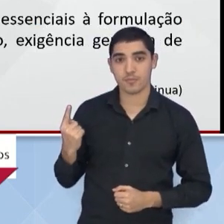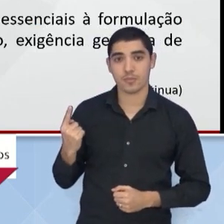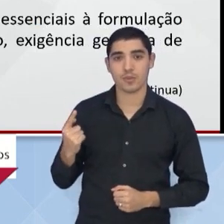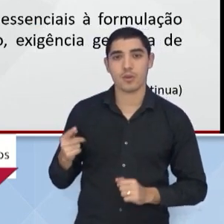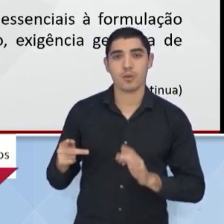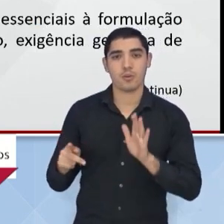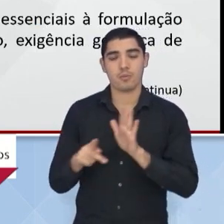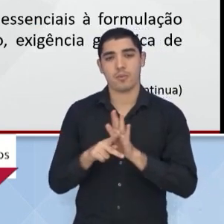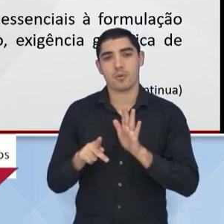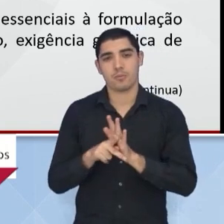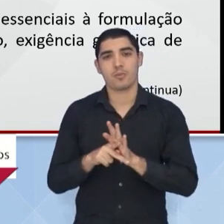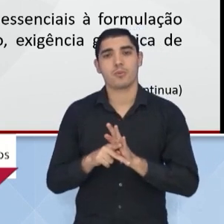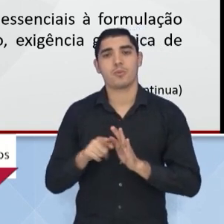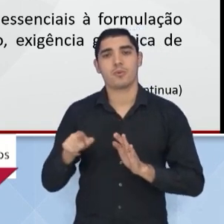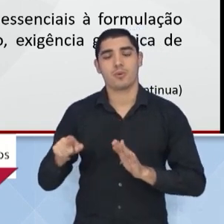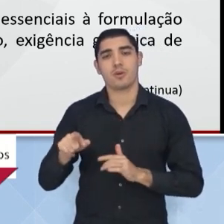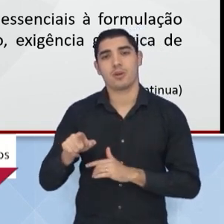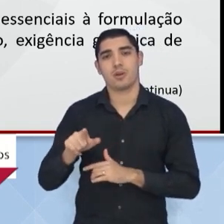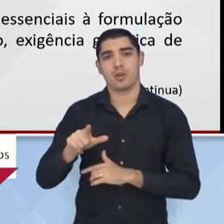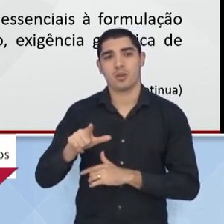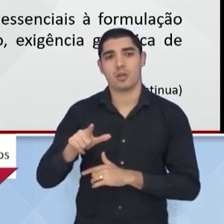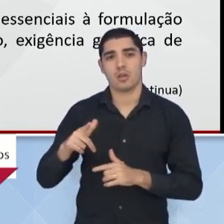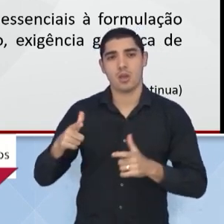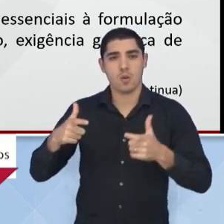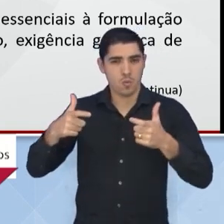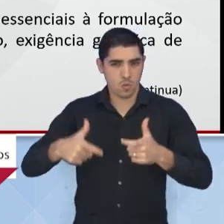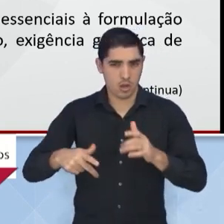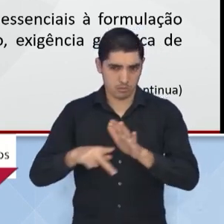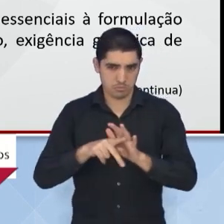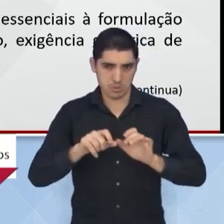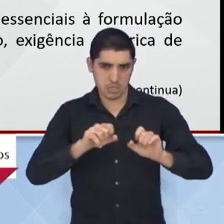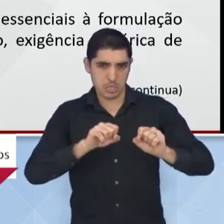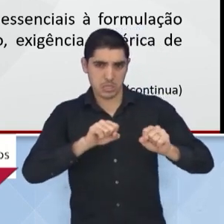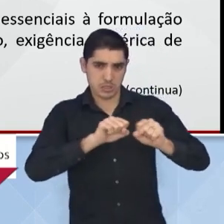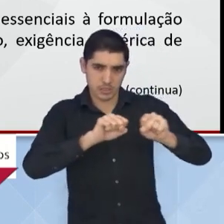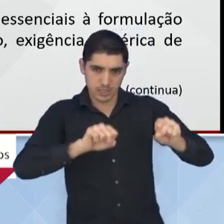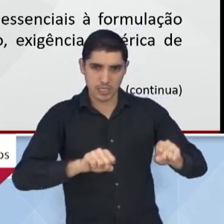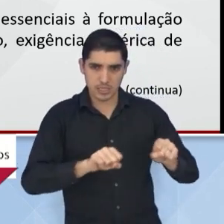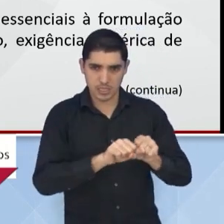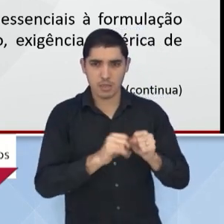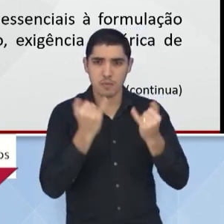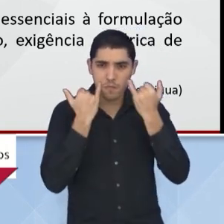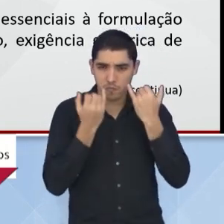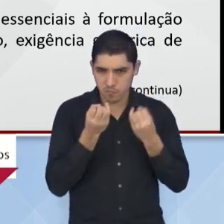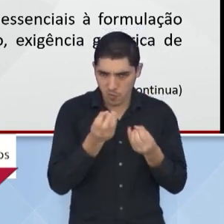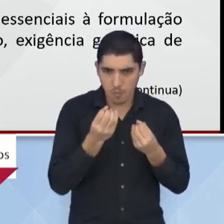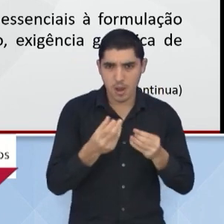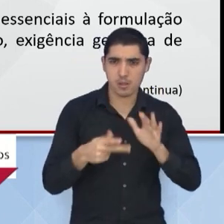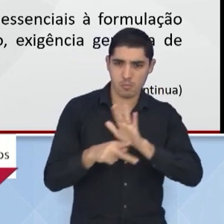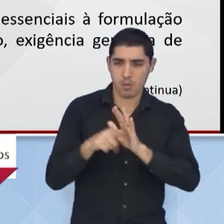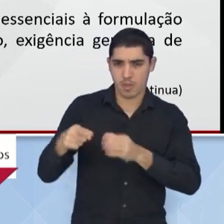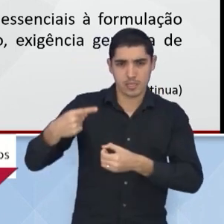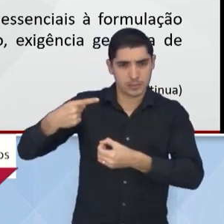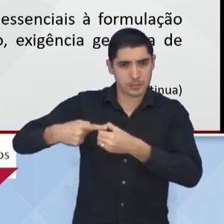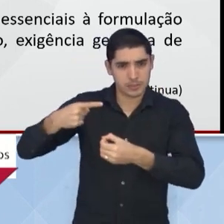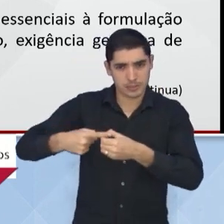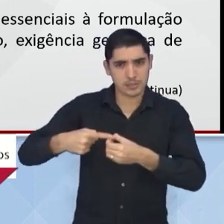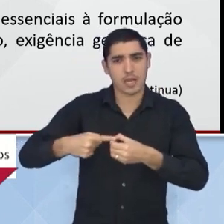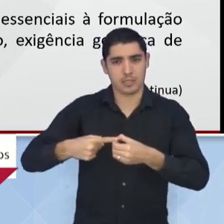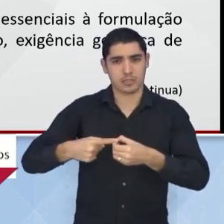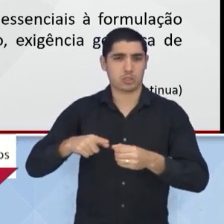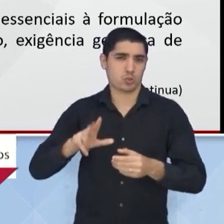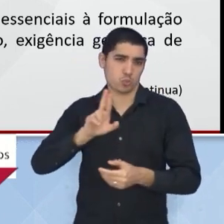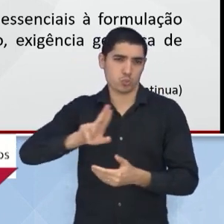locação de sistema informatizado de gestão pública Municipal e licenciamento de uso de software integrado e de gestão a serem utilizados pela prefeitura